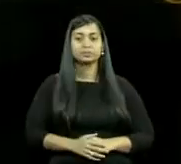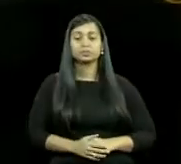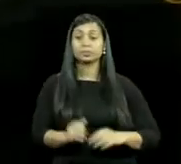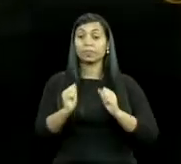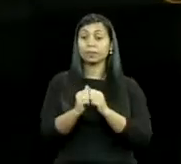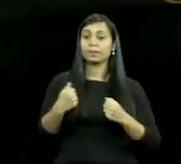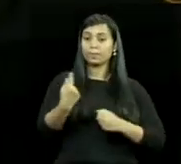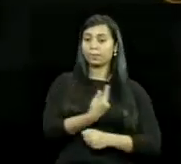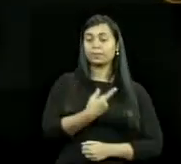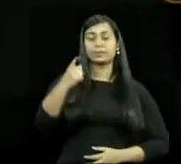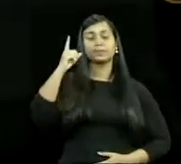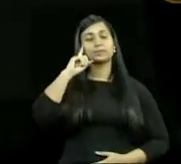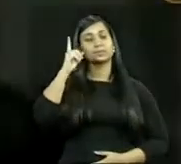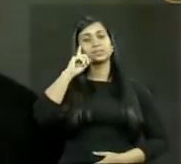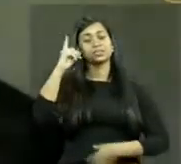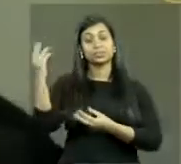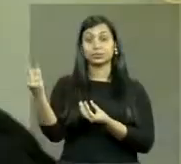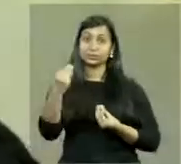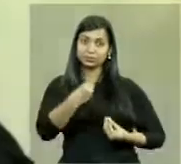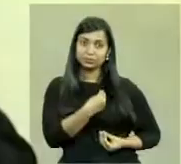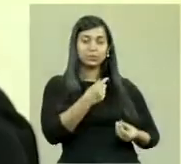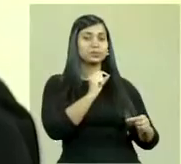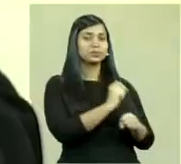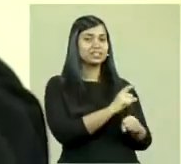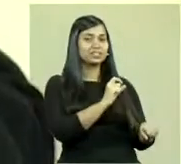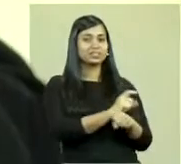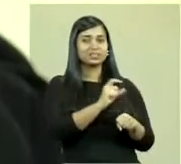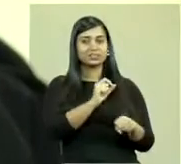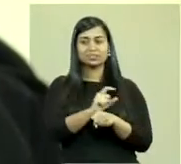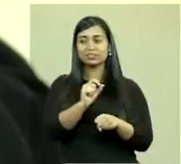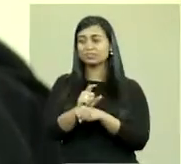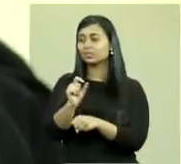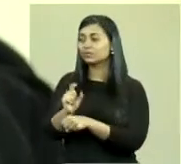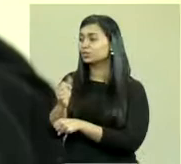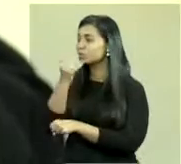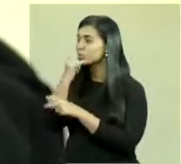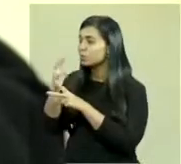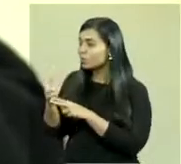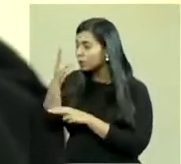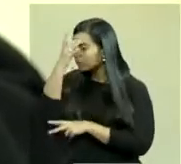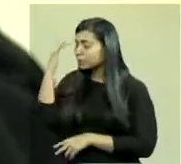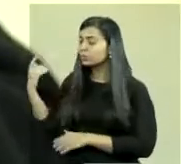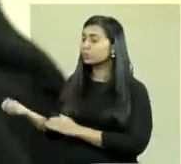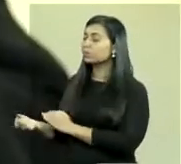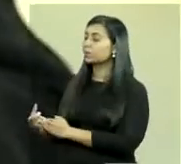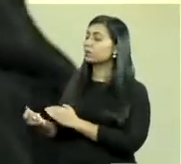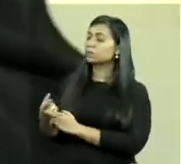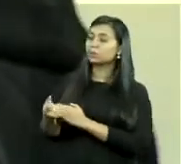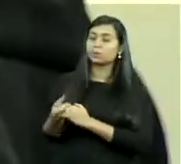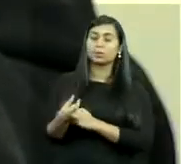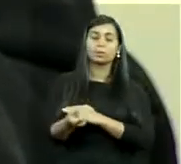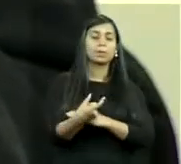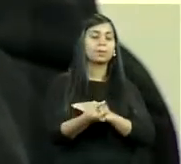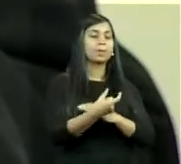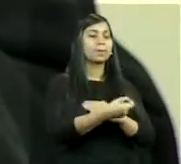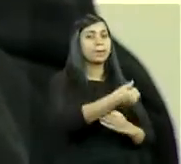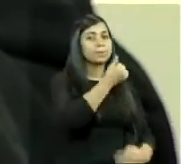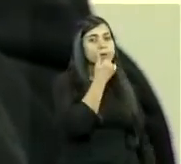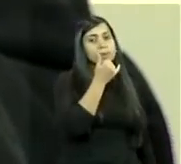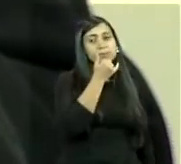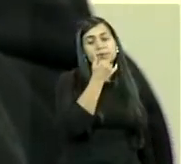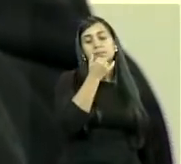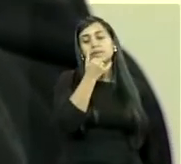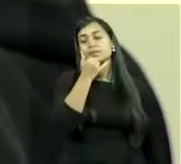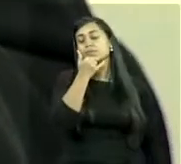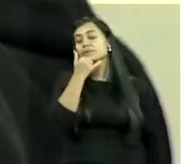como no céu. O pão nosso de cada dia nos dai hoje, perdoai-nos as nossas ofensas, assim como nós perdoamos